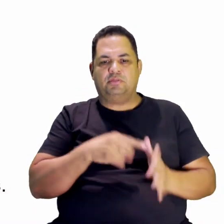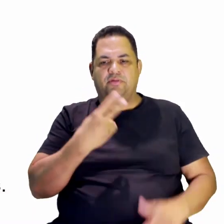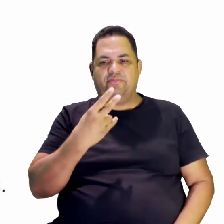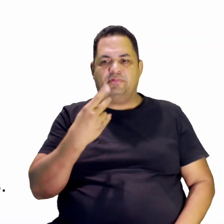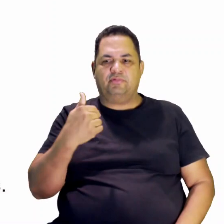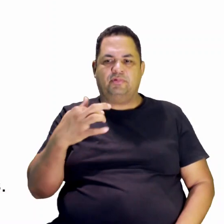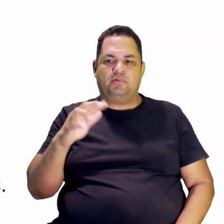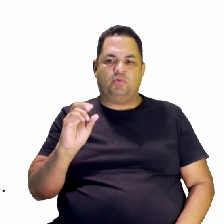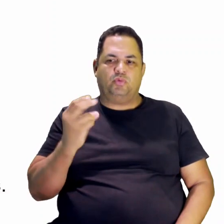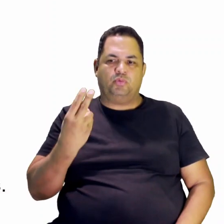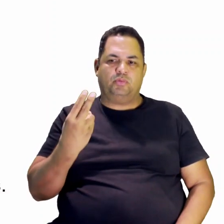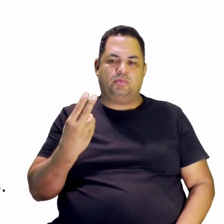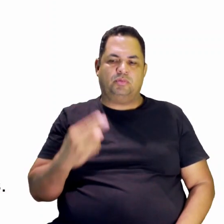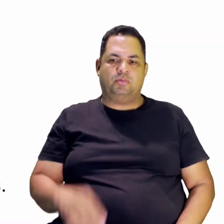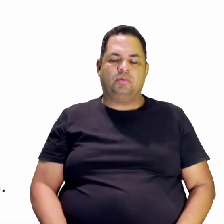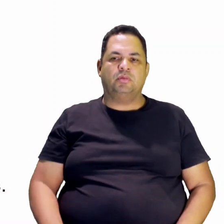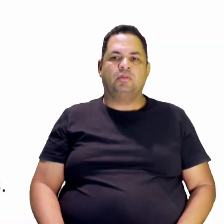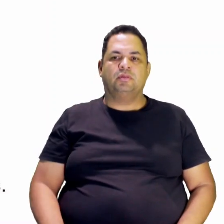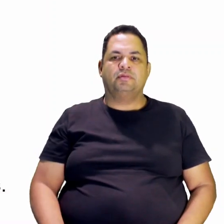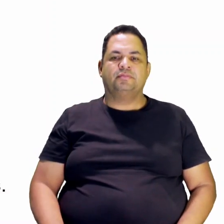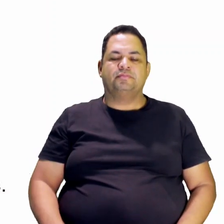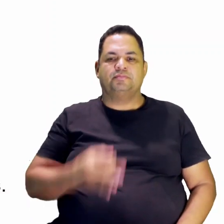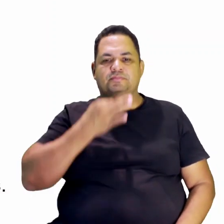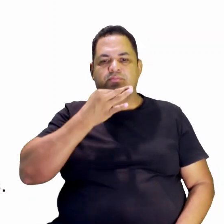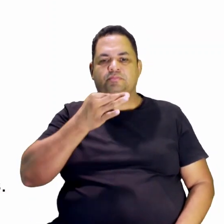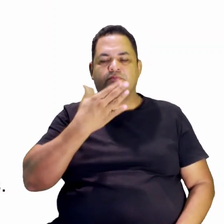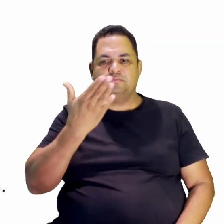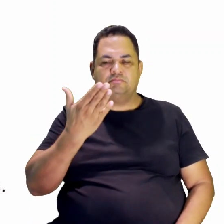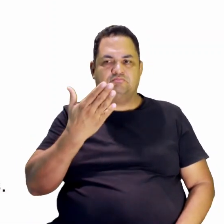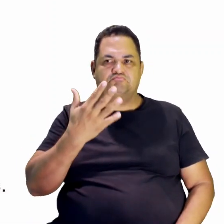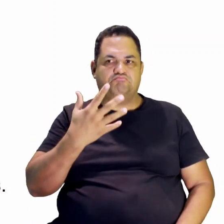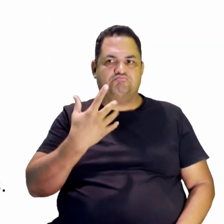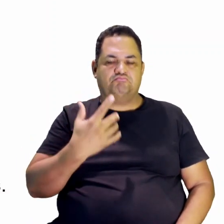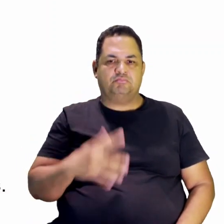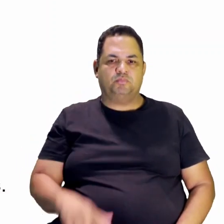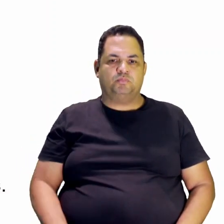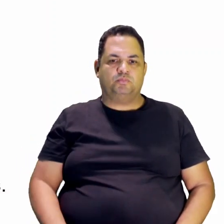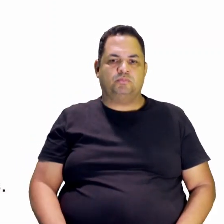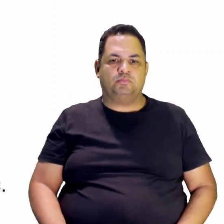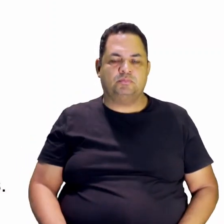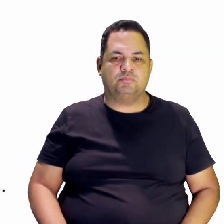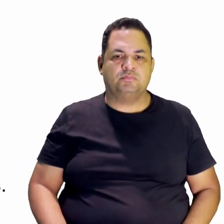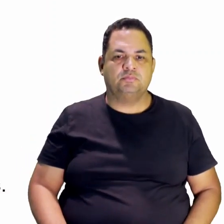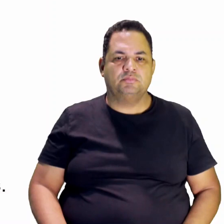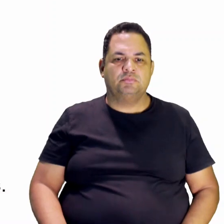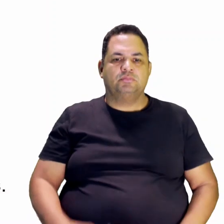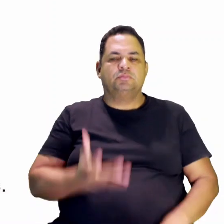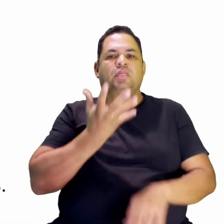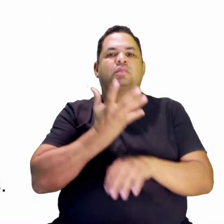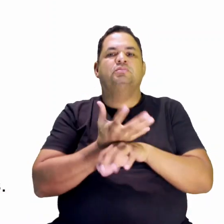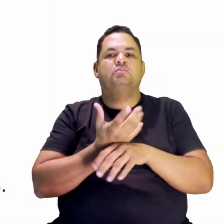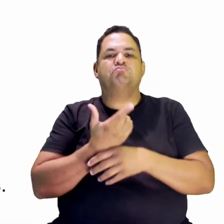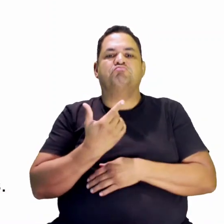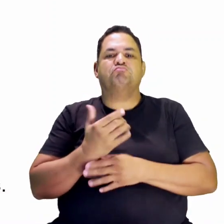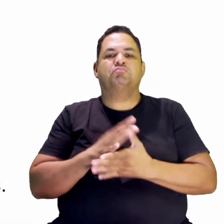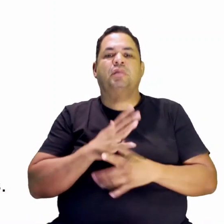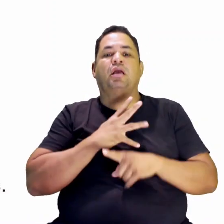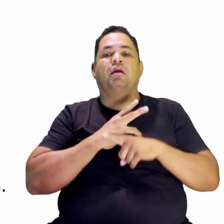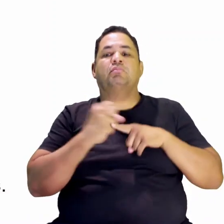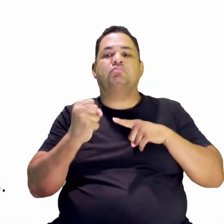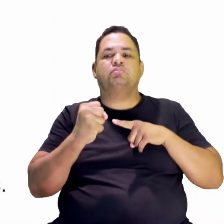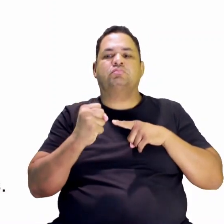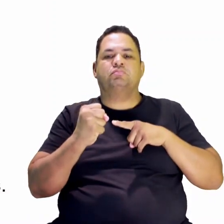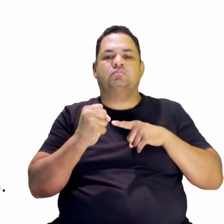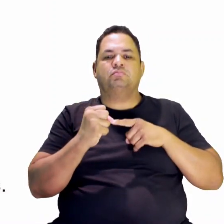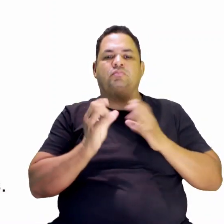ó, supondo, agora, como não falou nada na matéria, quem venceu, supondo que a